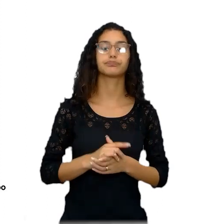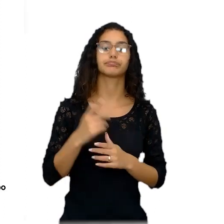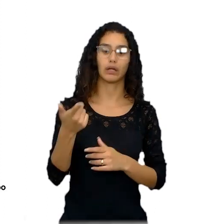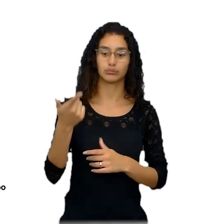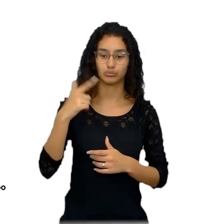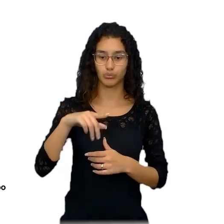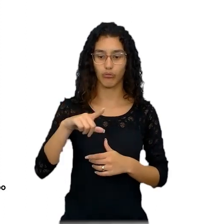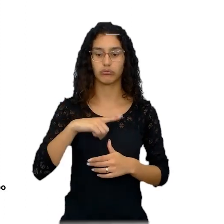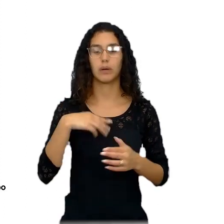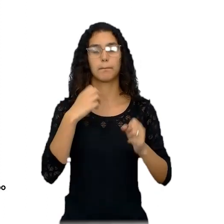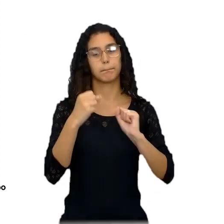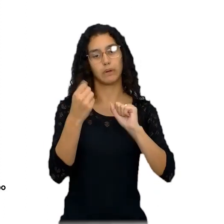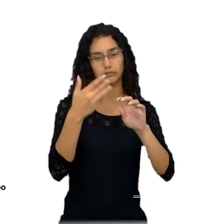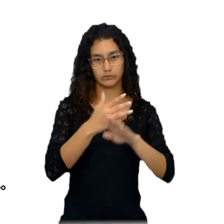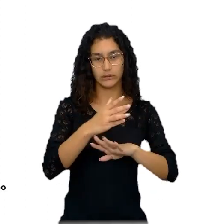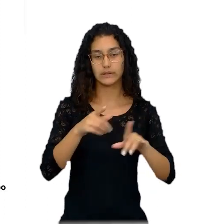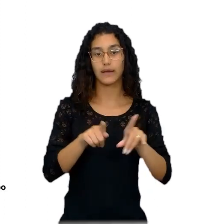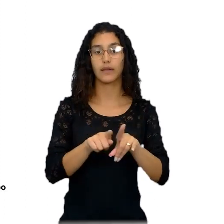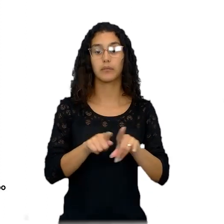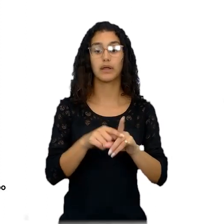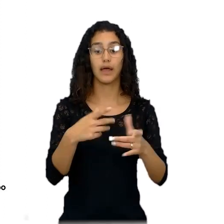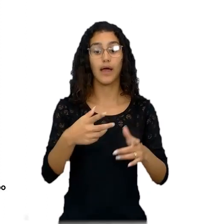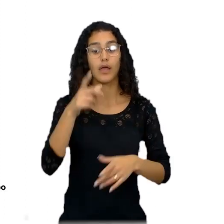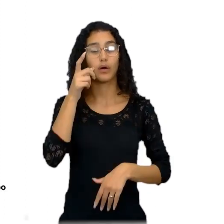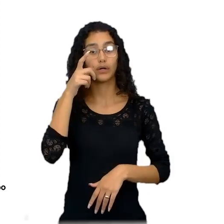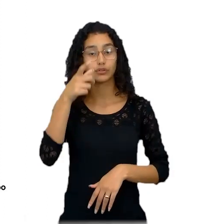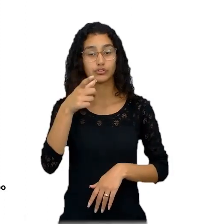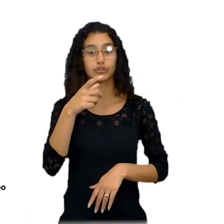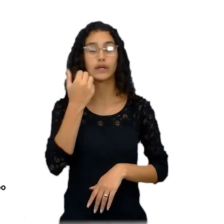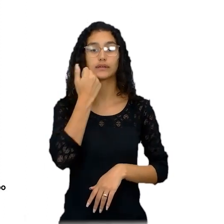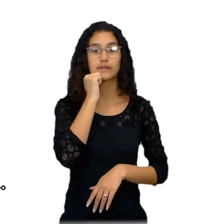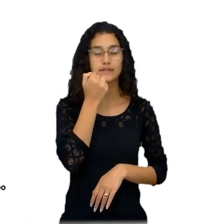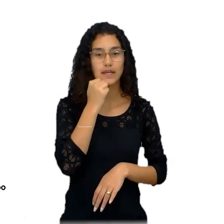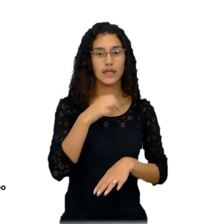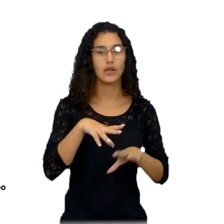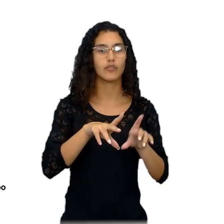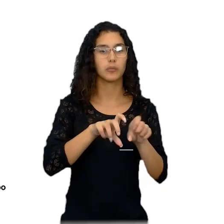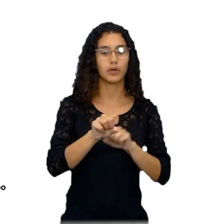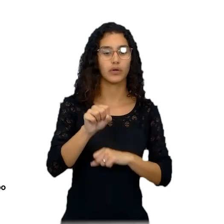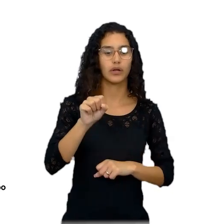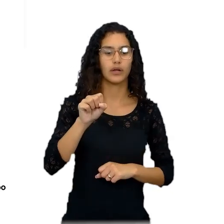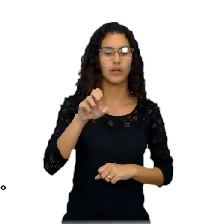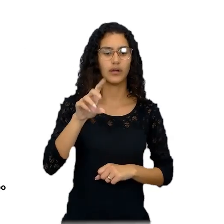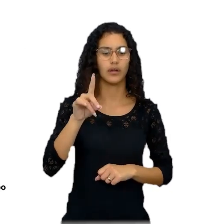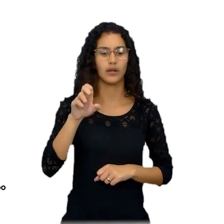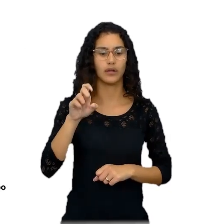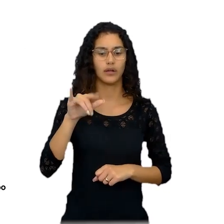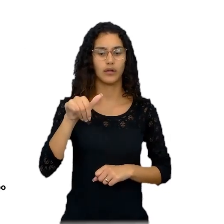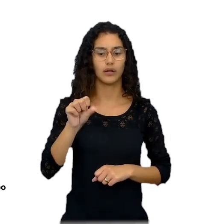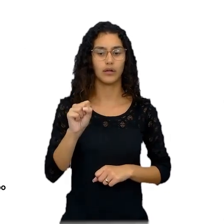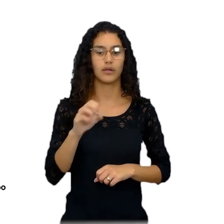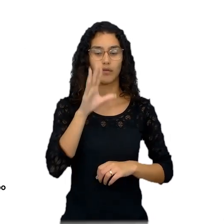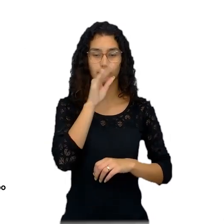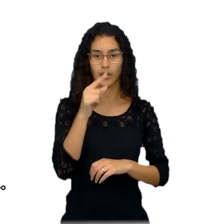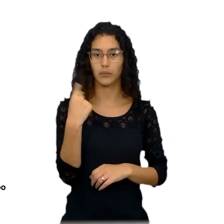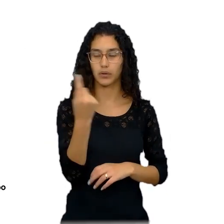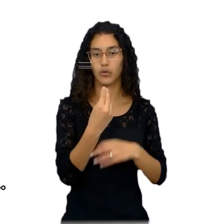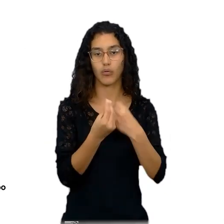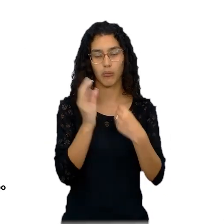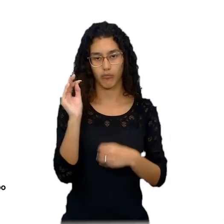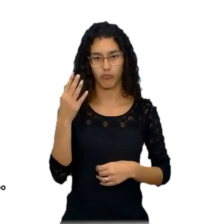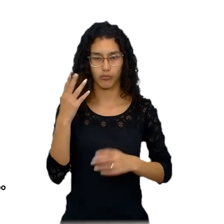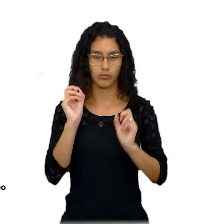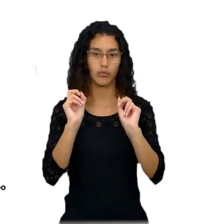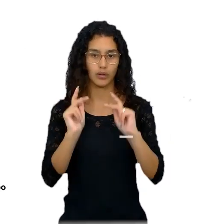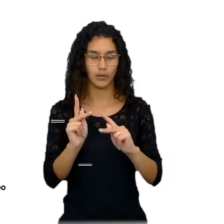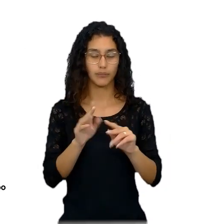novo, vocês vão poder entrar e aí vão, eu assisti a de ciências com a formadora Evelise. Comenta pra gente como que foi, tá bom?